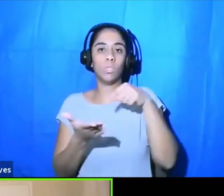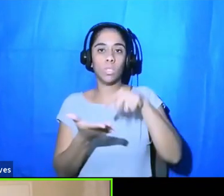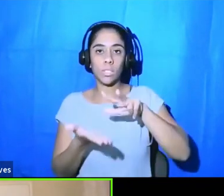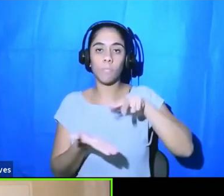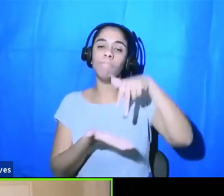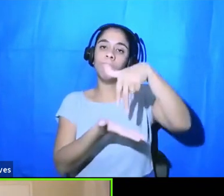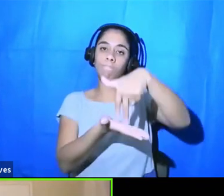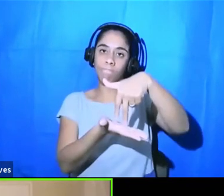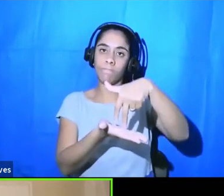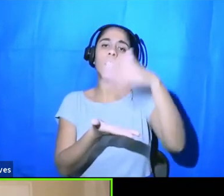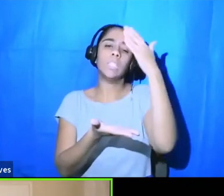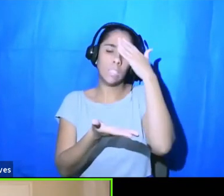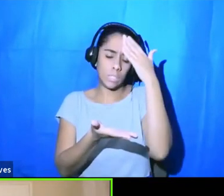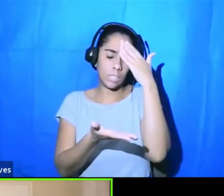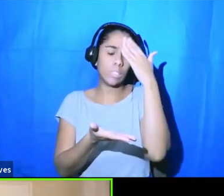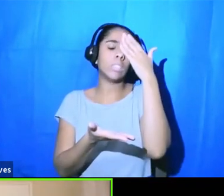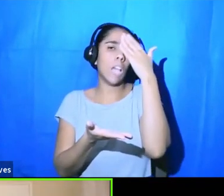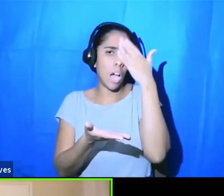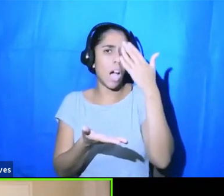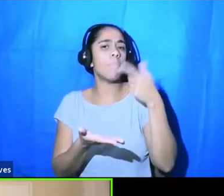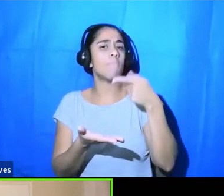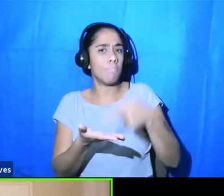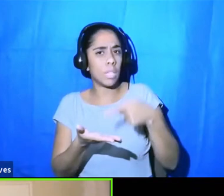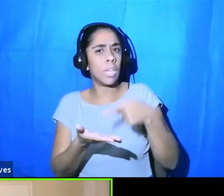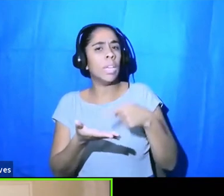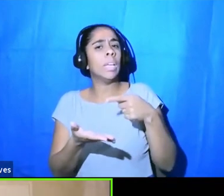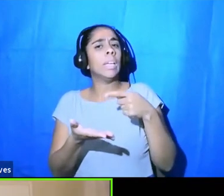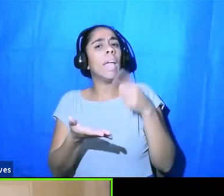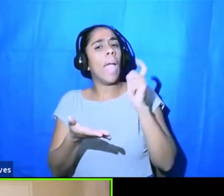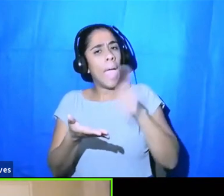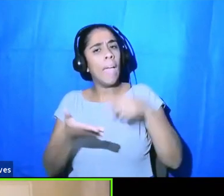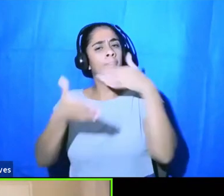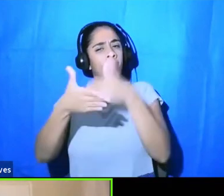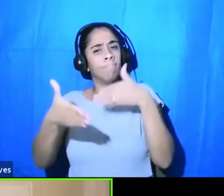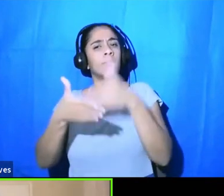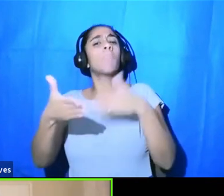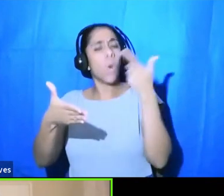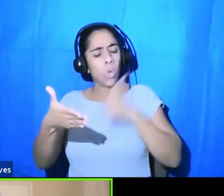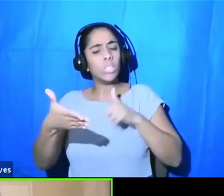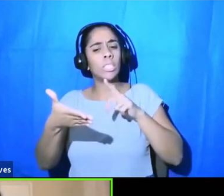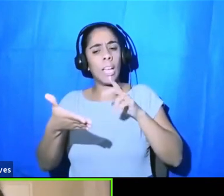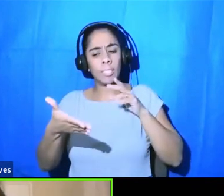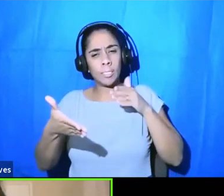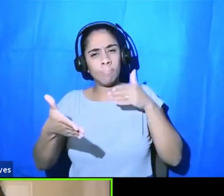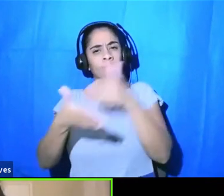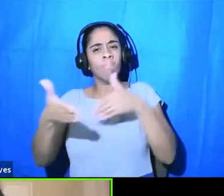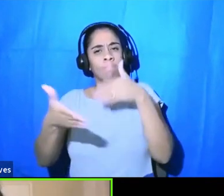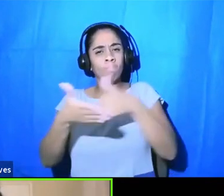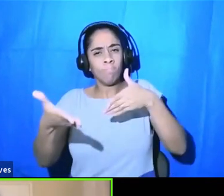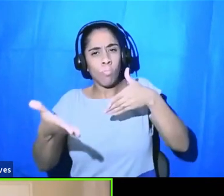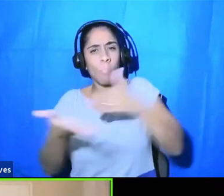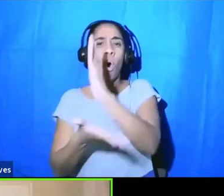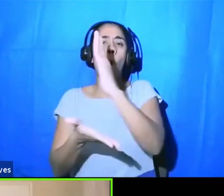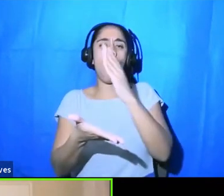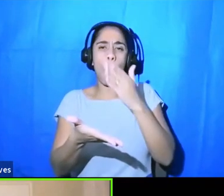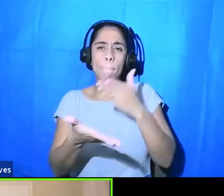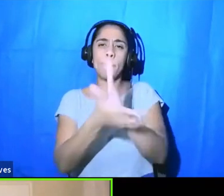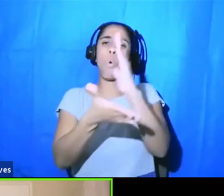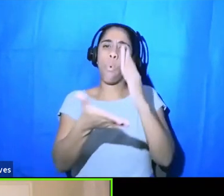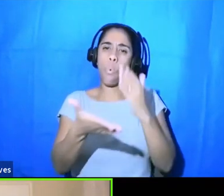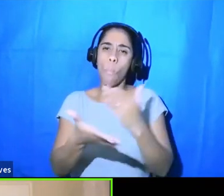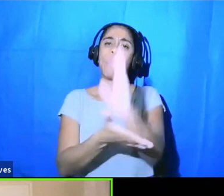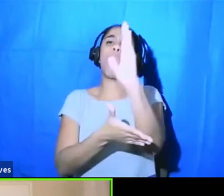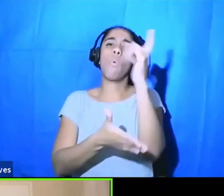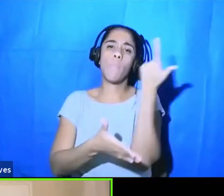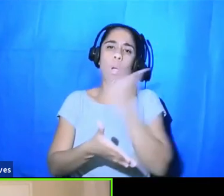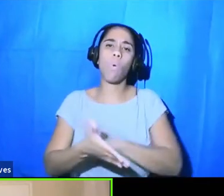o poder constitucido impôs ao povo para canalização para o desenvolvimento do processo constitucional. Mas isso